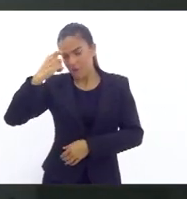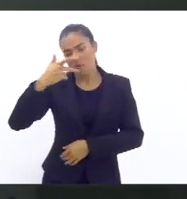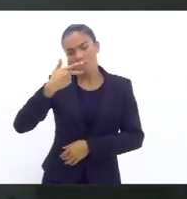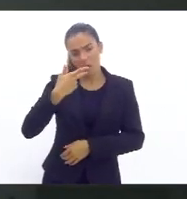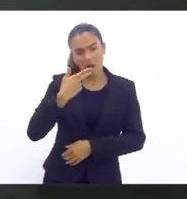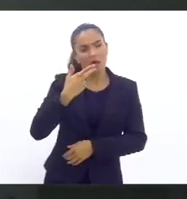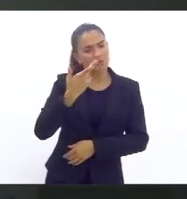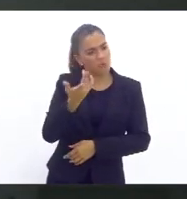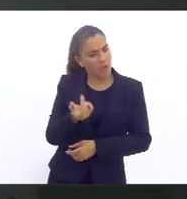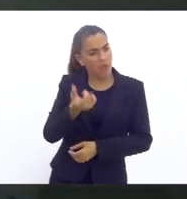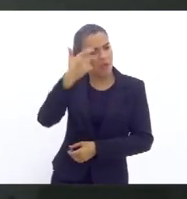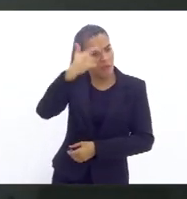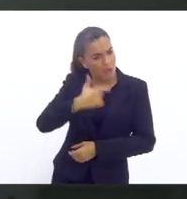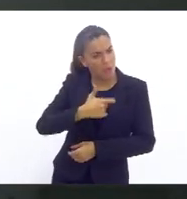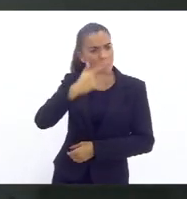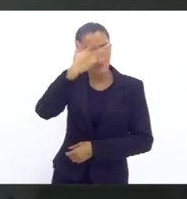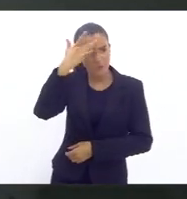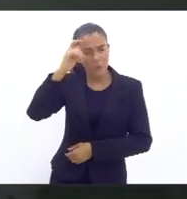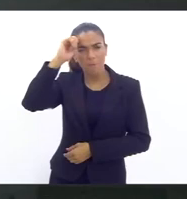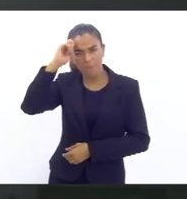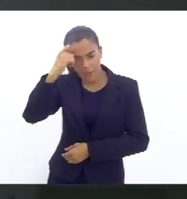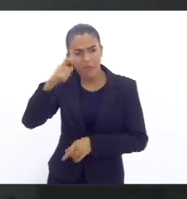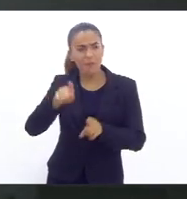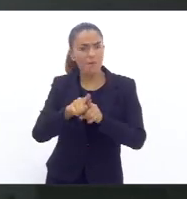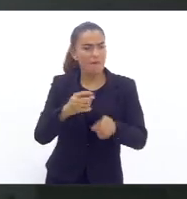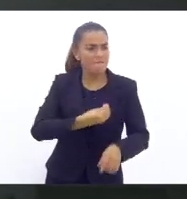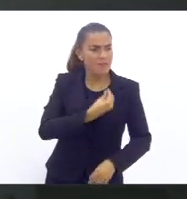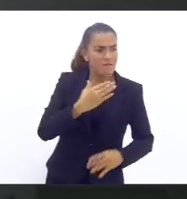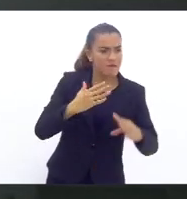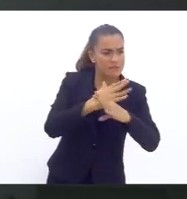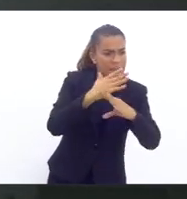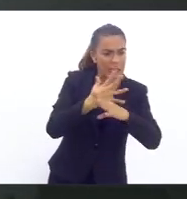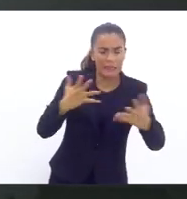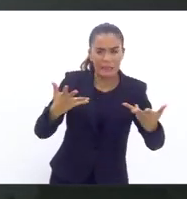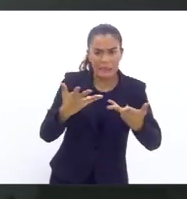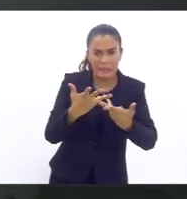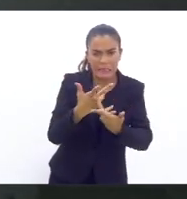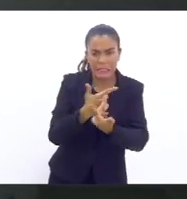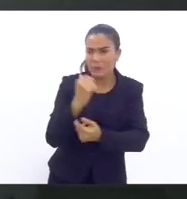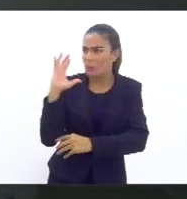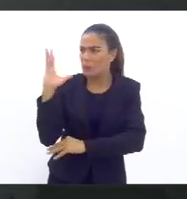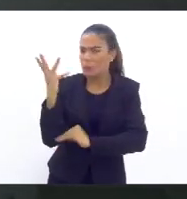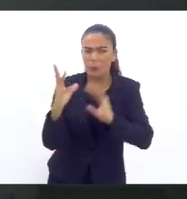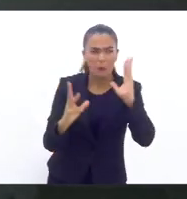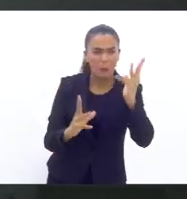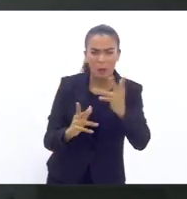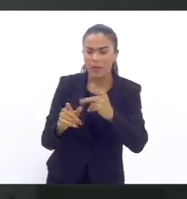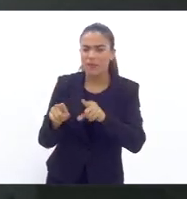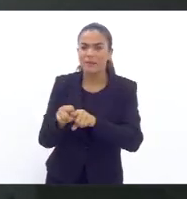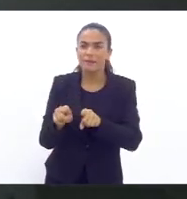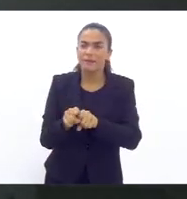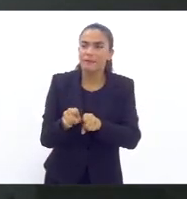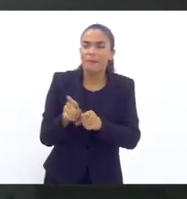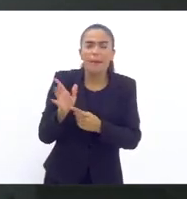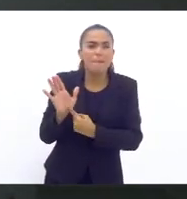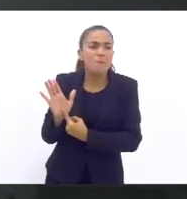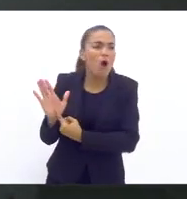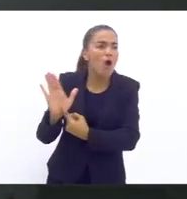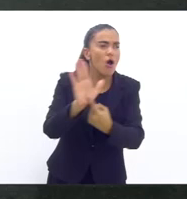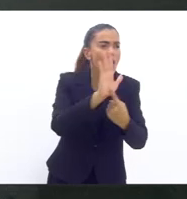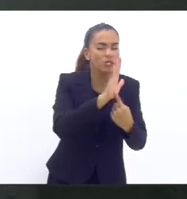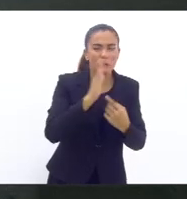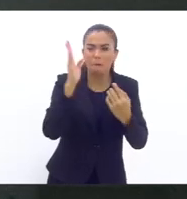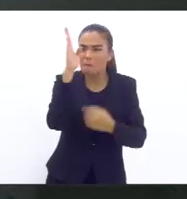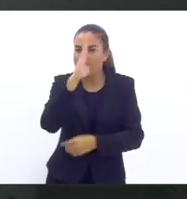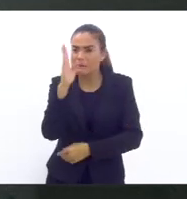pessoa que vive numa cidade que é linda que é maravilhosa que tem um cartão postal né do que vai para o Brasil para o mundo